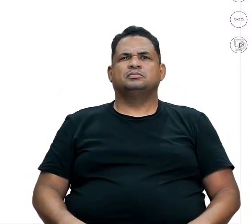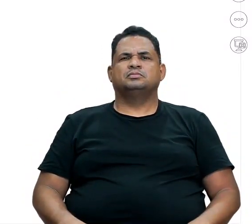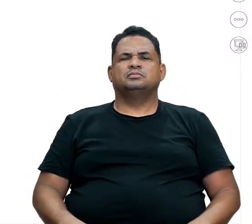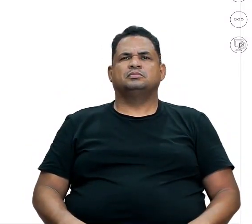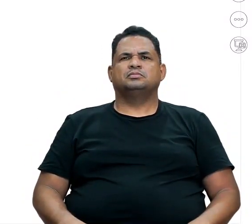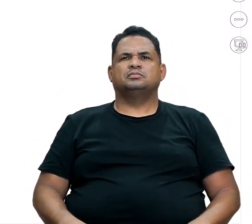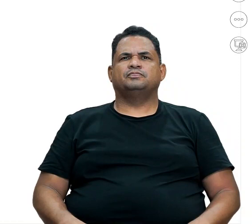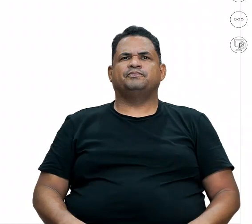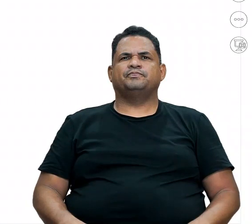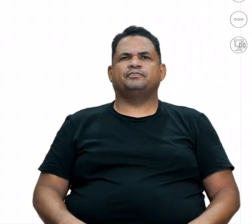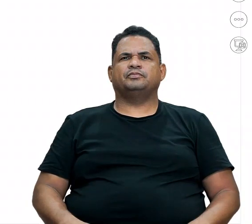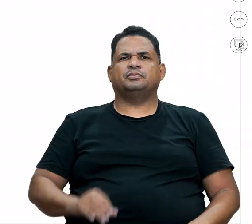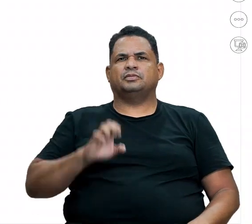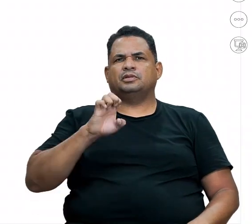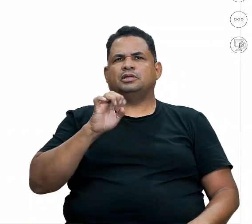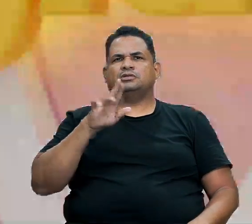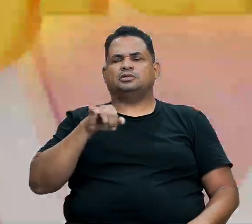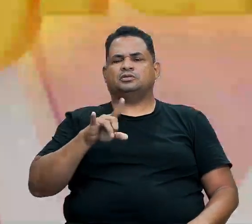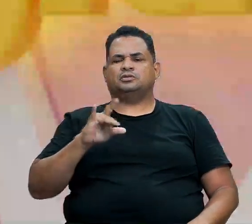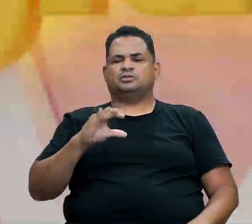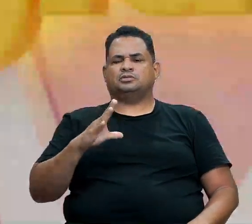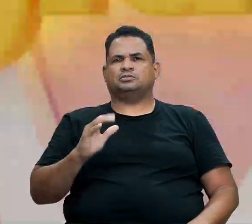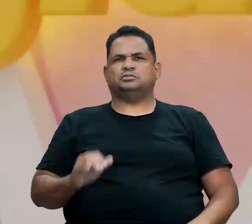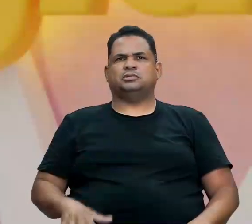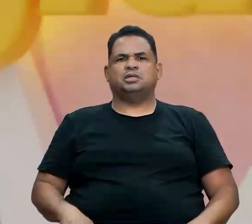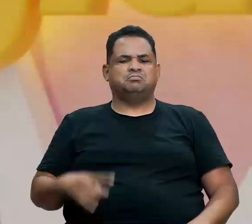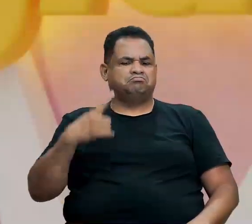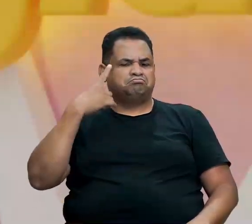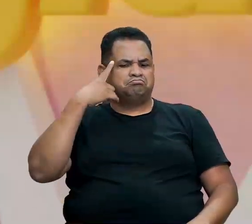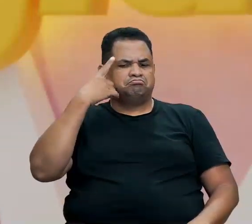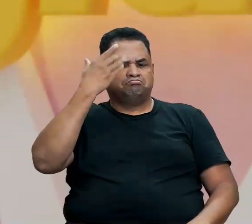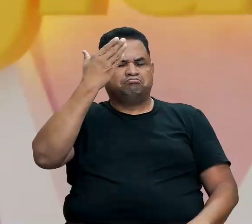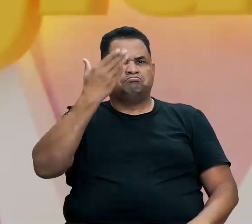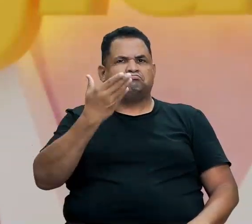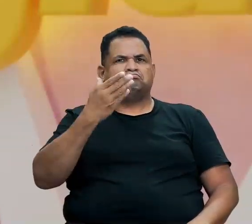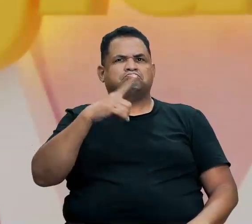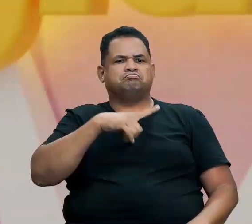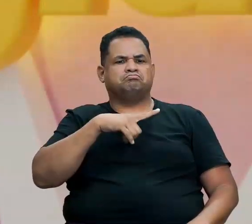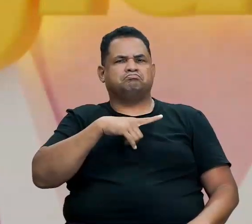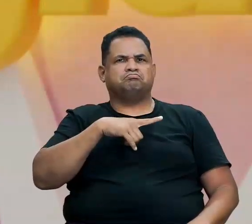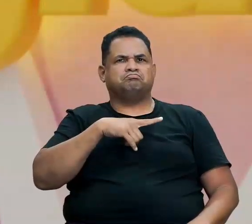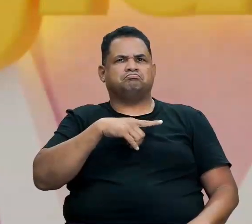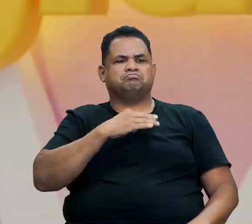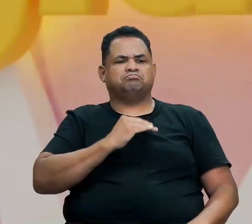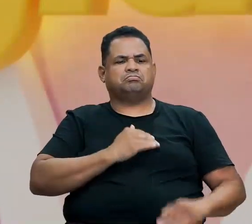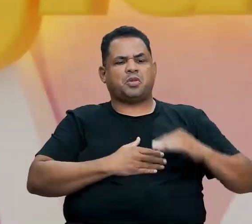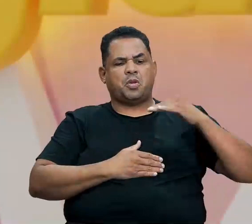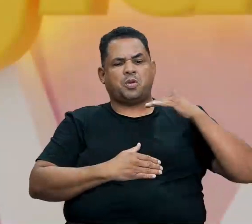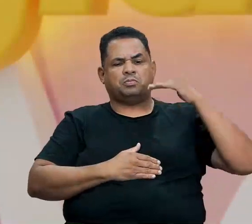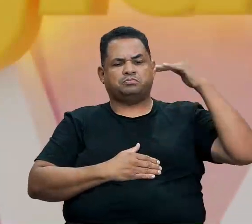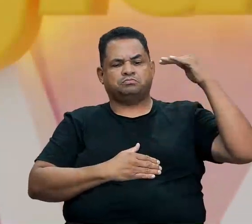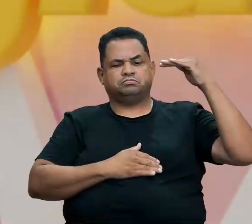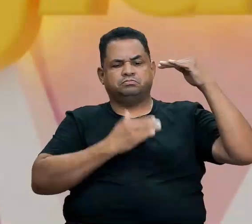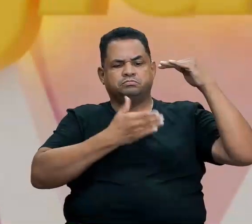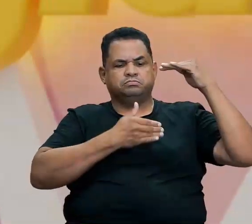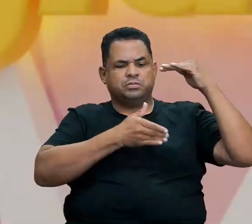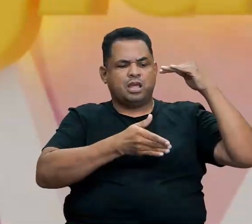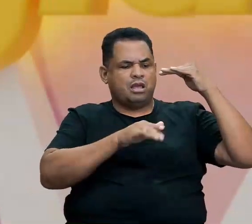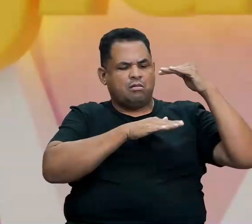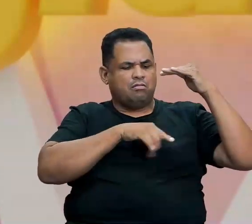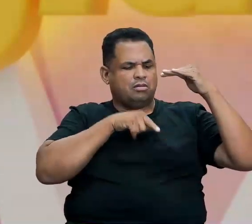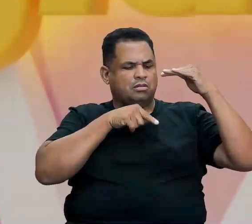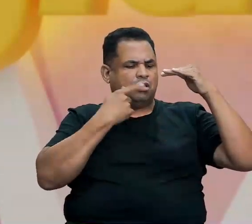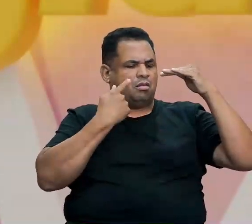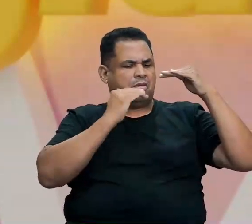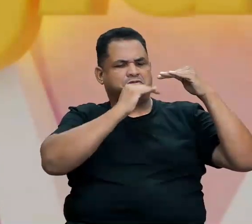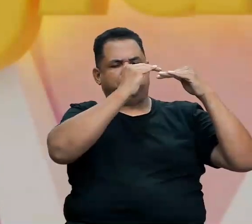o etnocentrismo, ele é essa postura que tem aí do seu universo cultural como algo superior do outro.